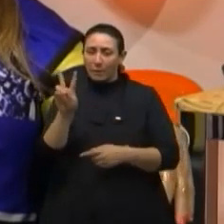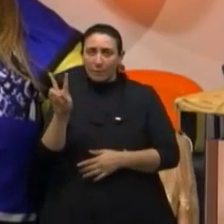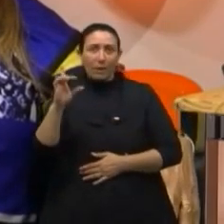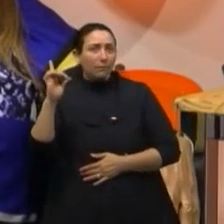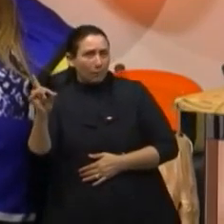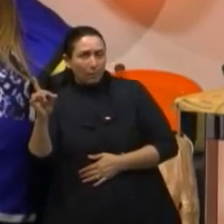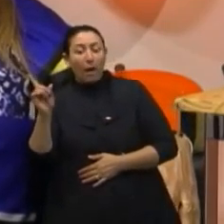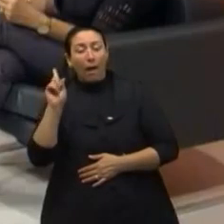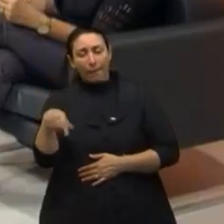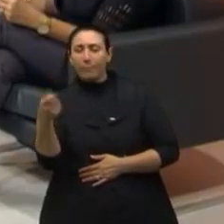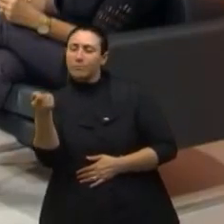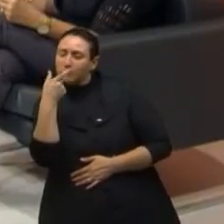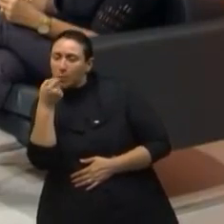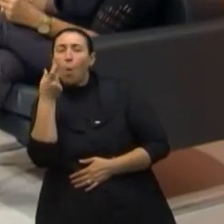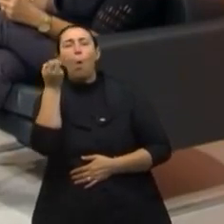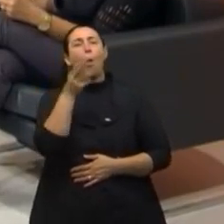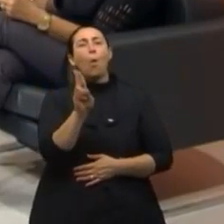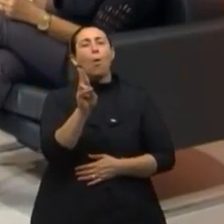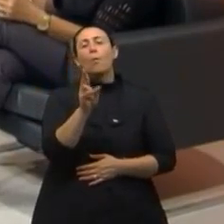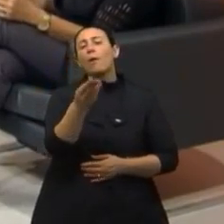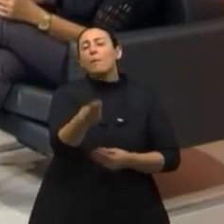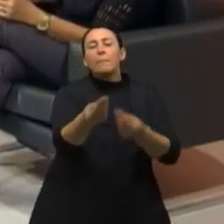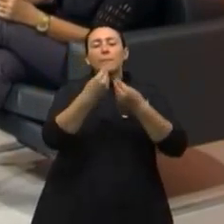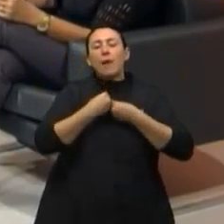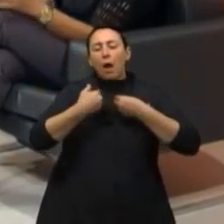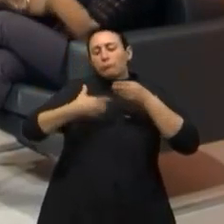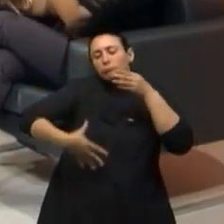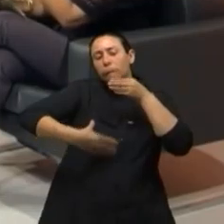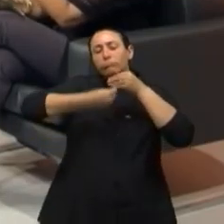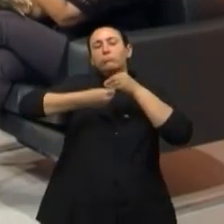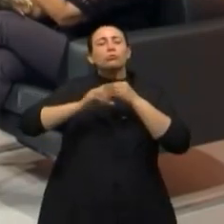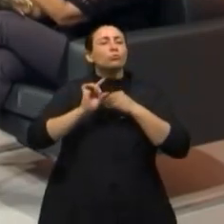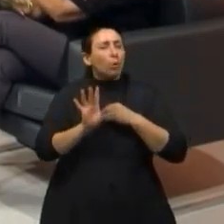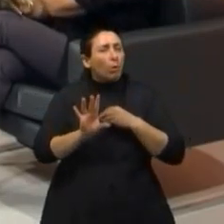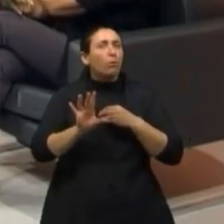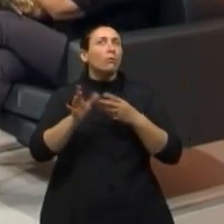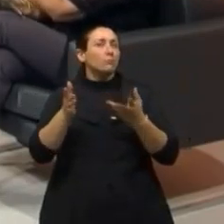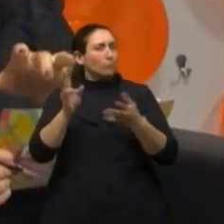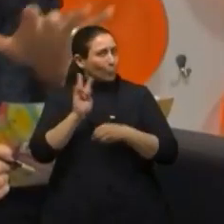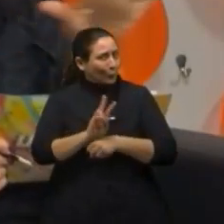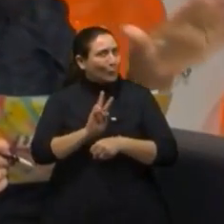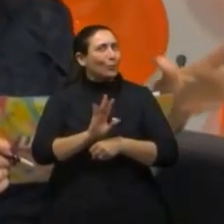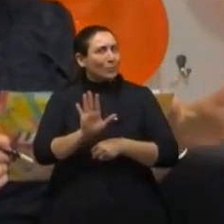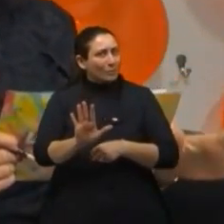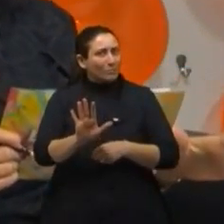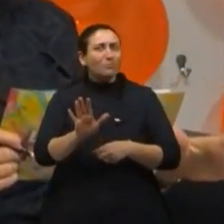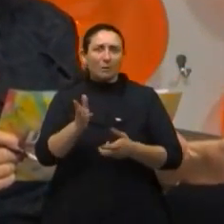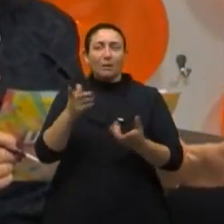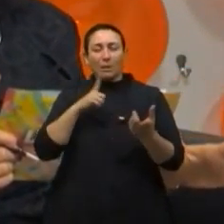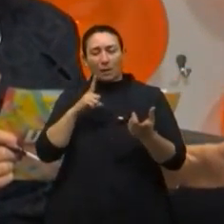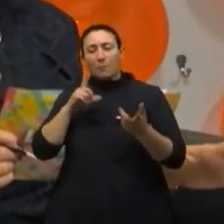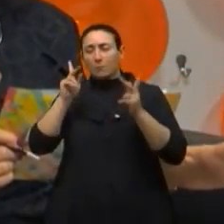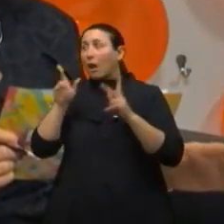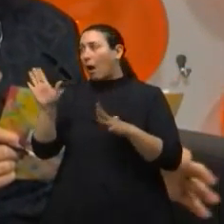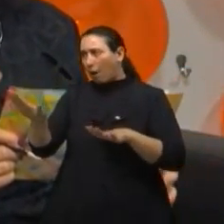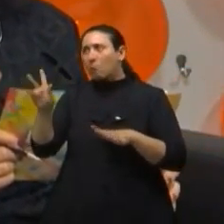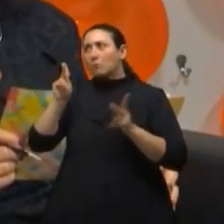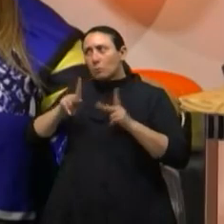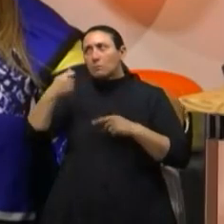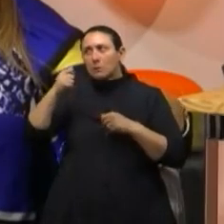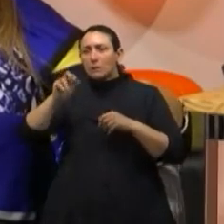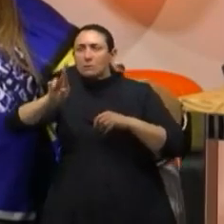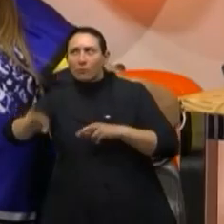quando ela é uma suplementação ah ok essa diferença quem tá precisando de uma e quem tá precisando da outra da outra né então uma